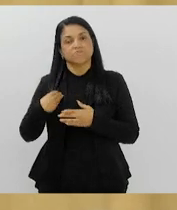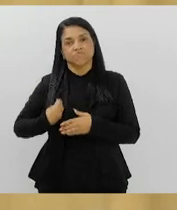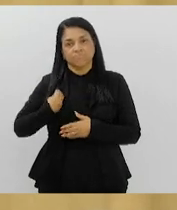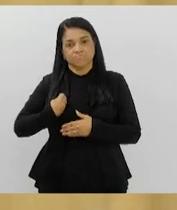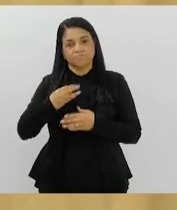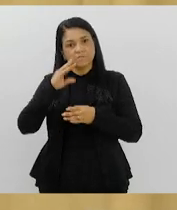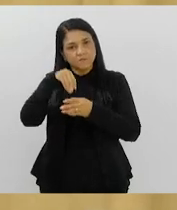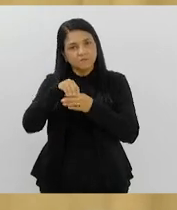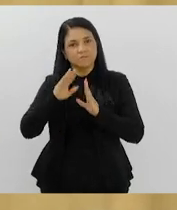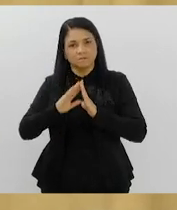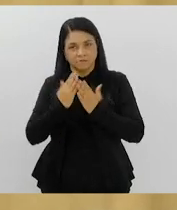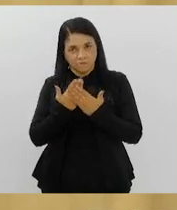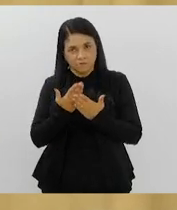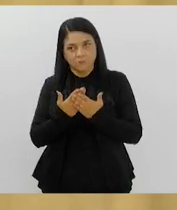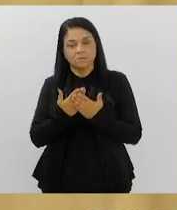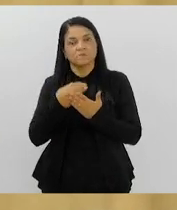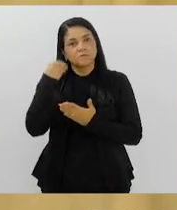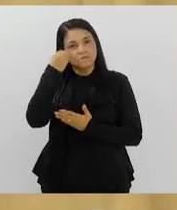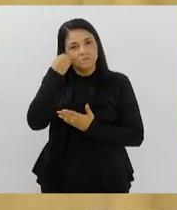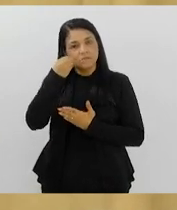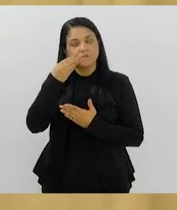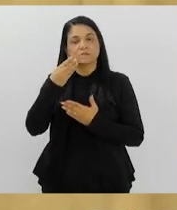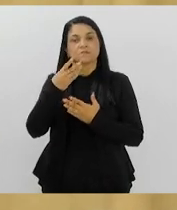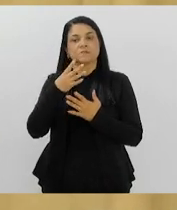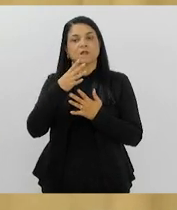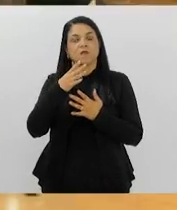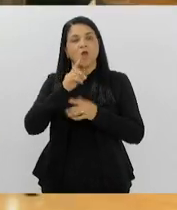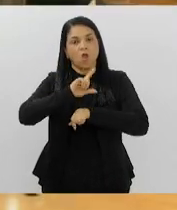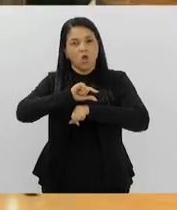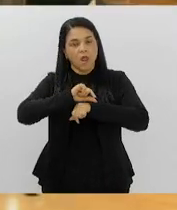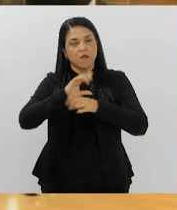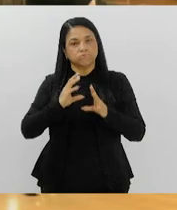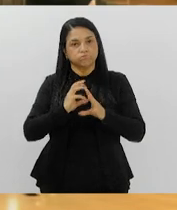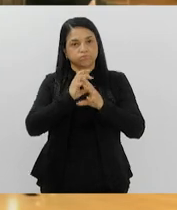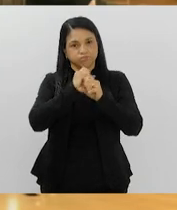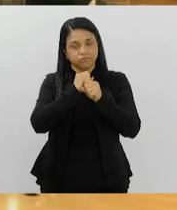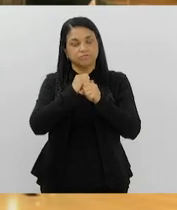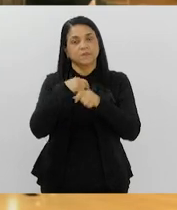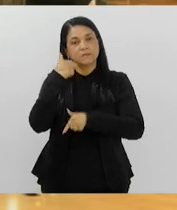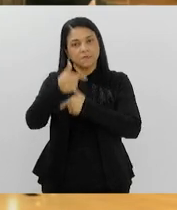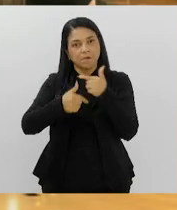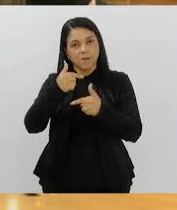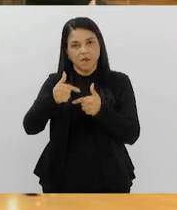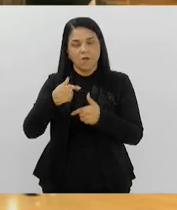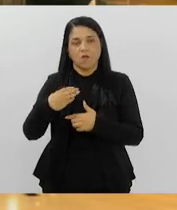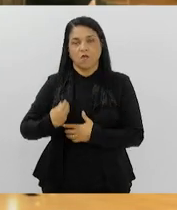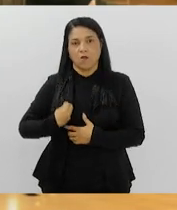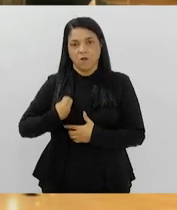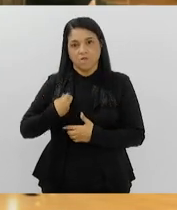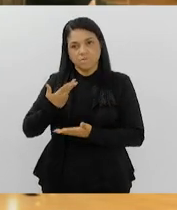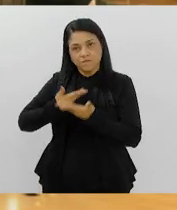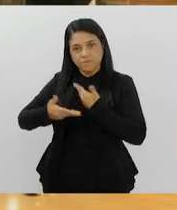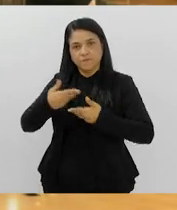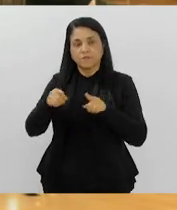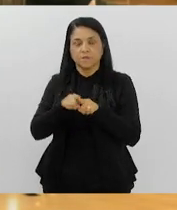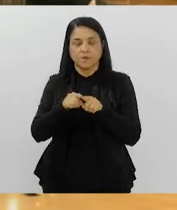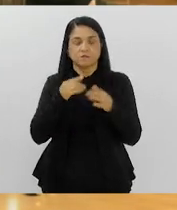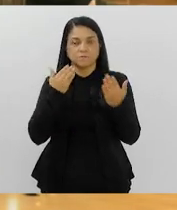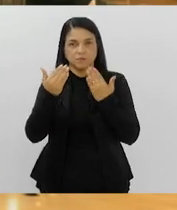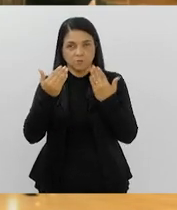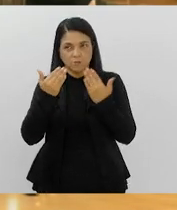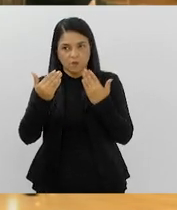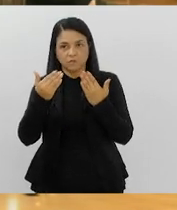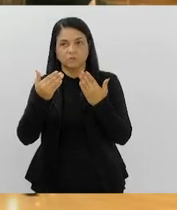escolas. Eles têm uma carga horária destinada para trabalhar questões de convivência, assim como os nossos psicólogos. Hoje, os